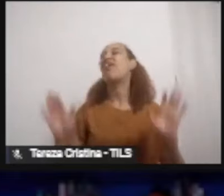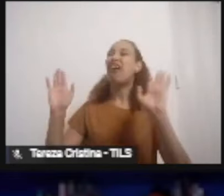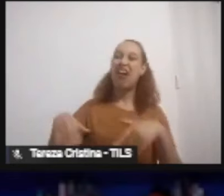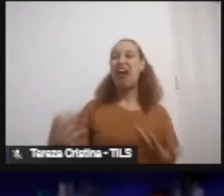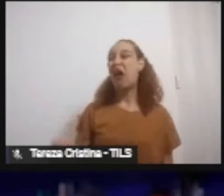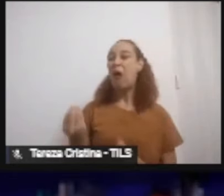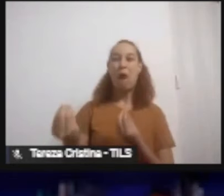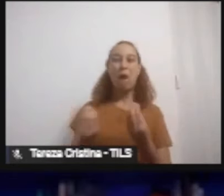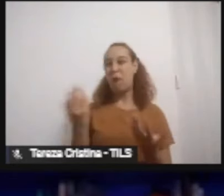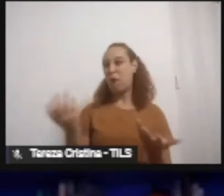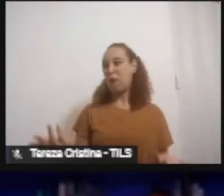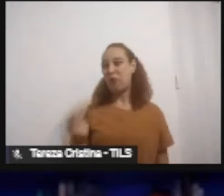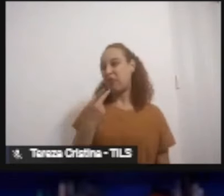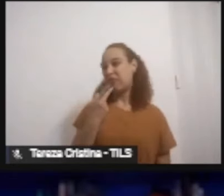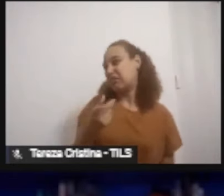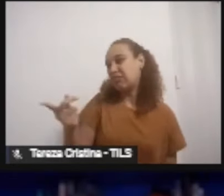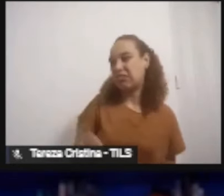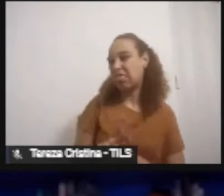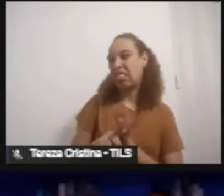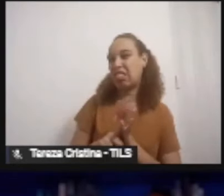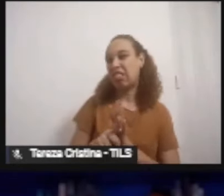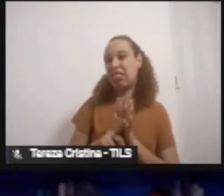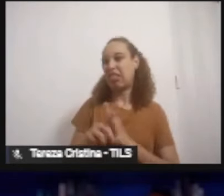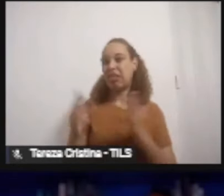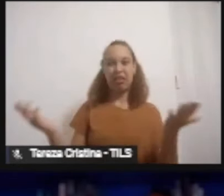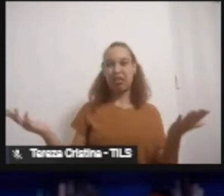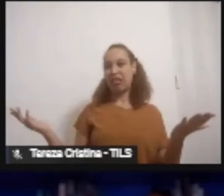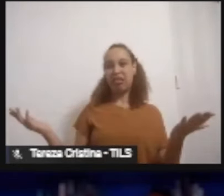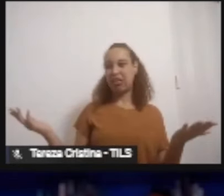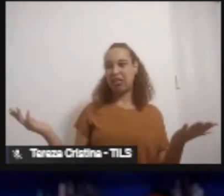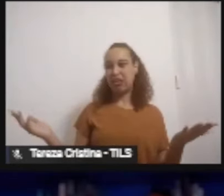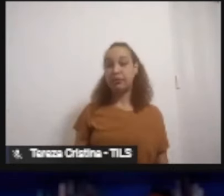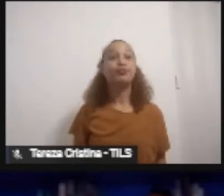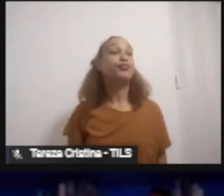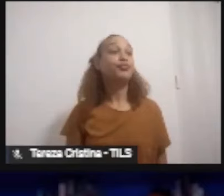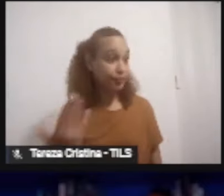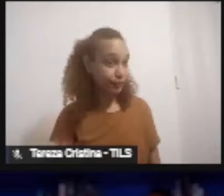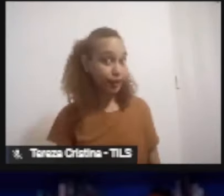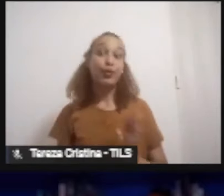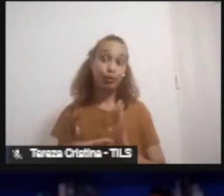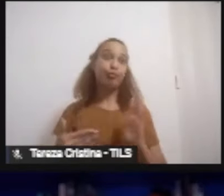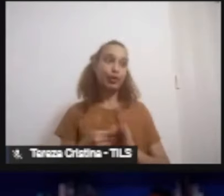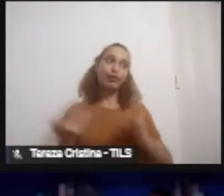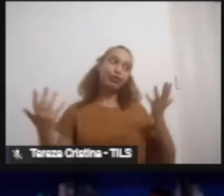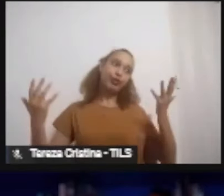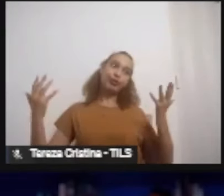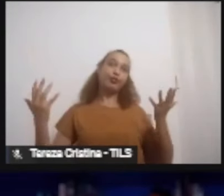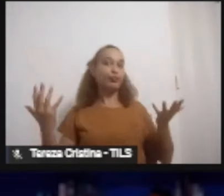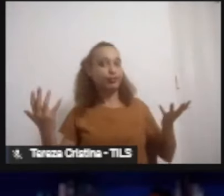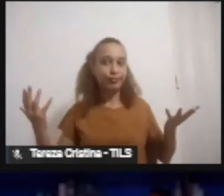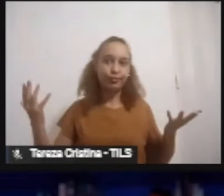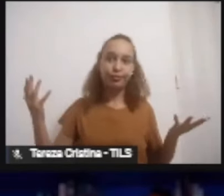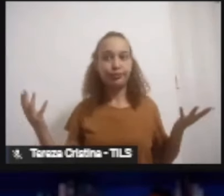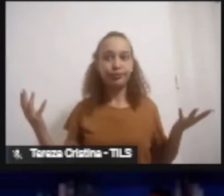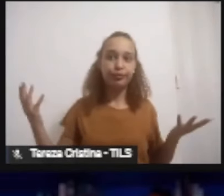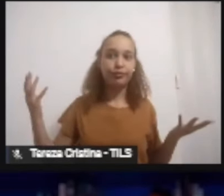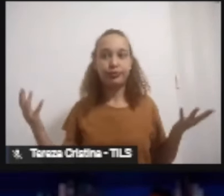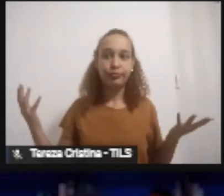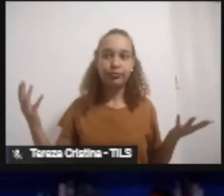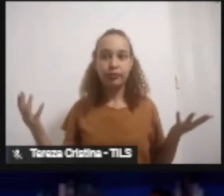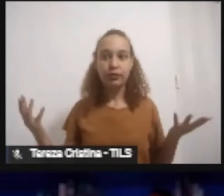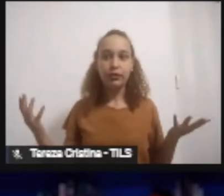Você está dizendo aí para liberar... Agora chega, não vai dar limites, né? Aí mas vem limites. Onde essas